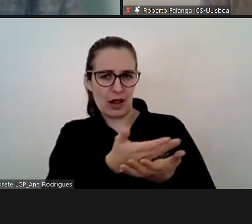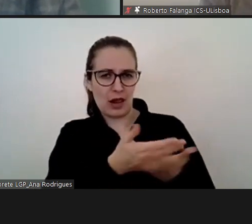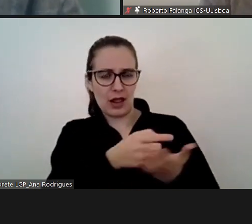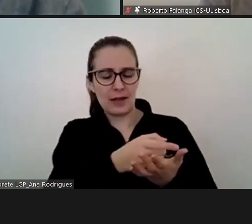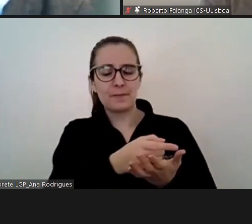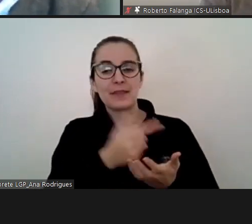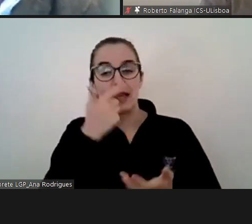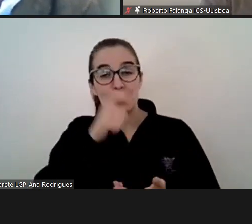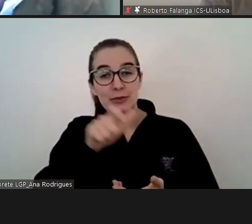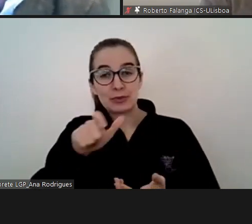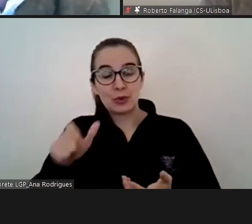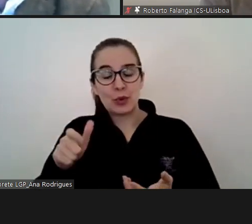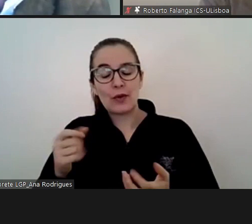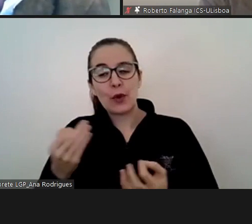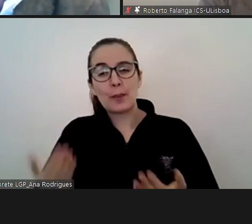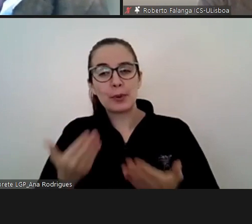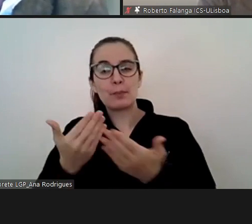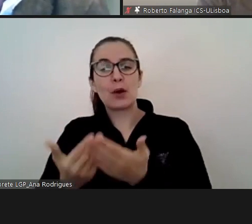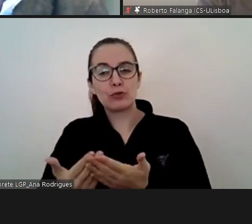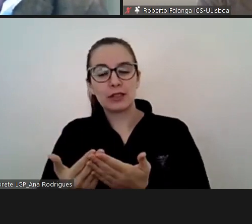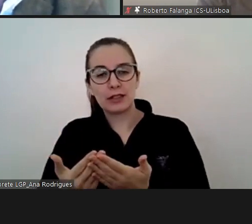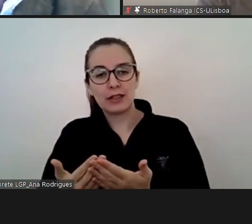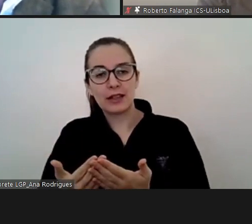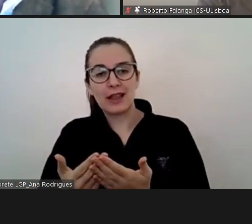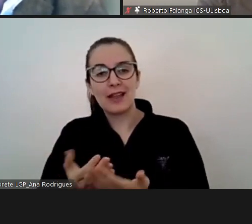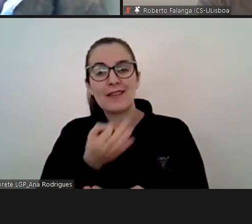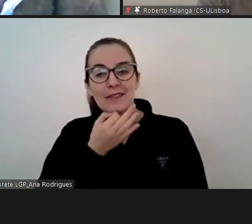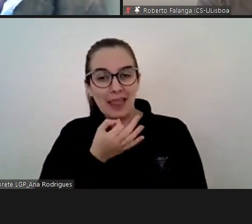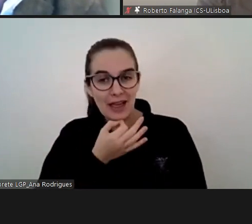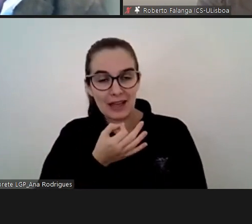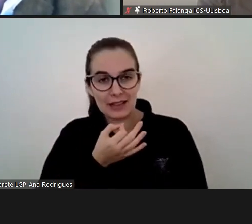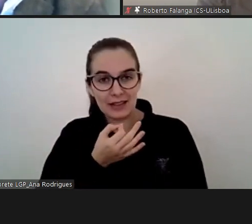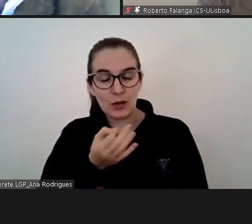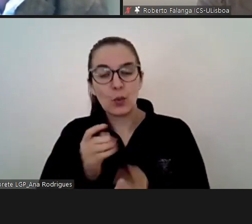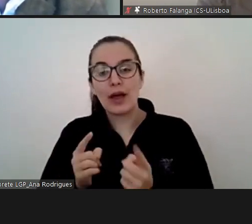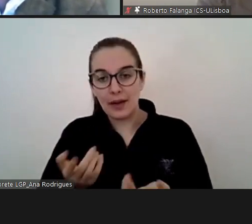propõem que nós temos que falar de exatamente